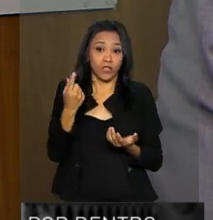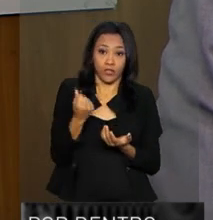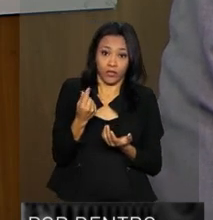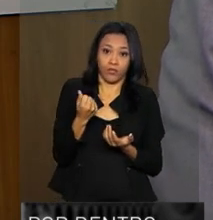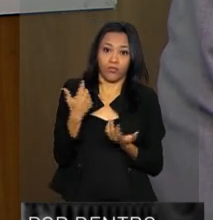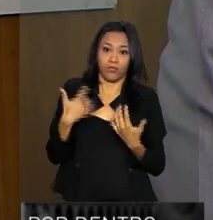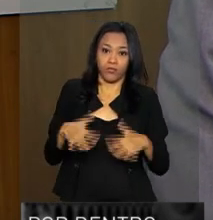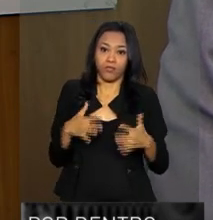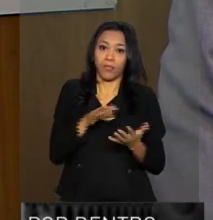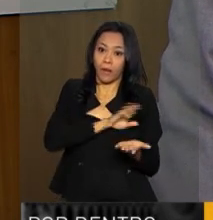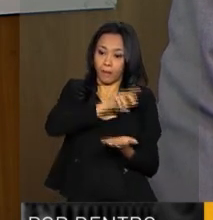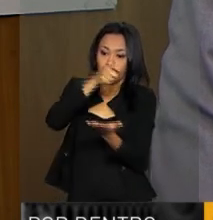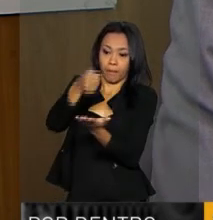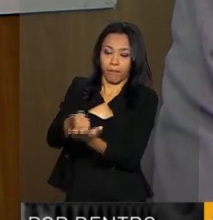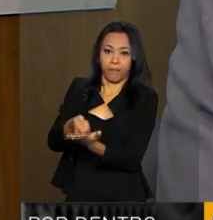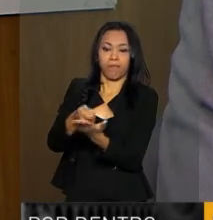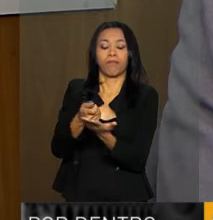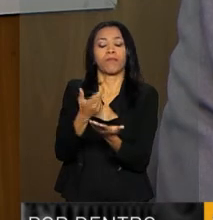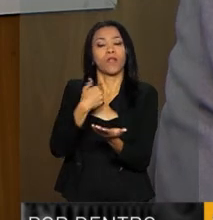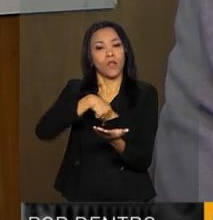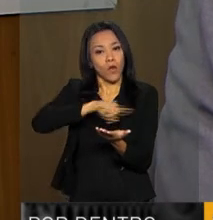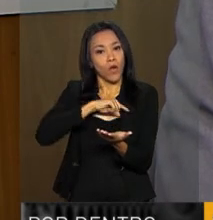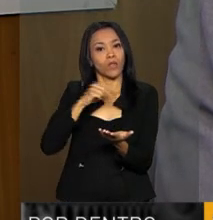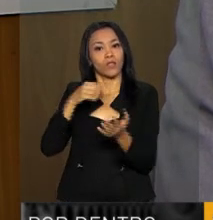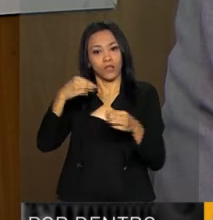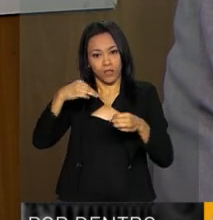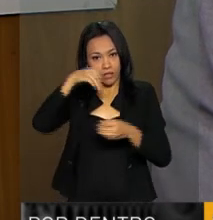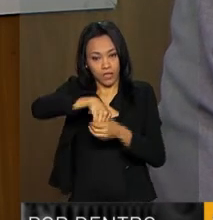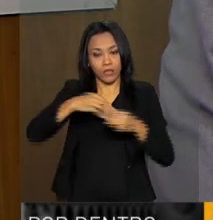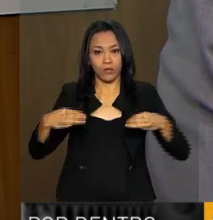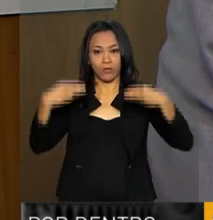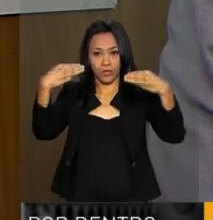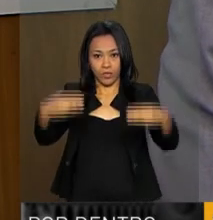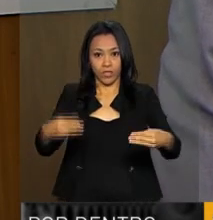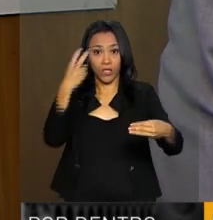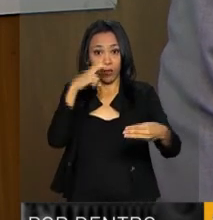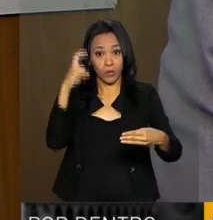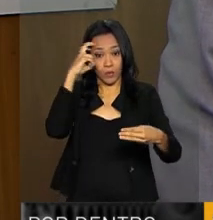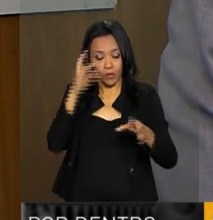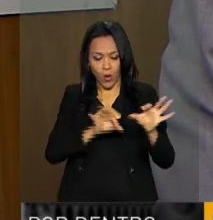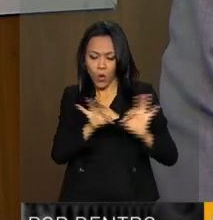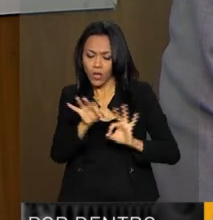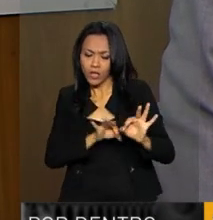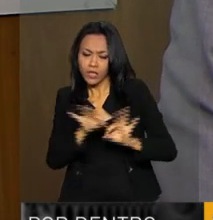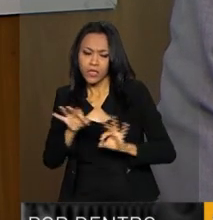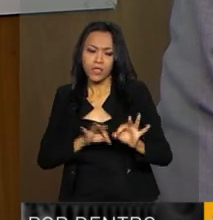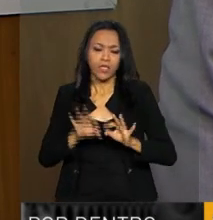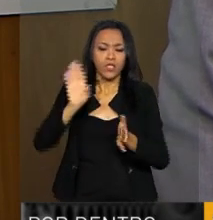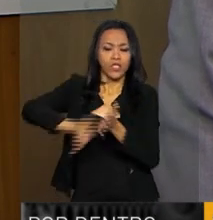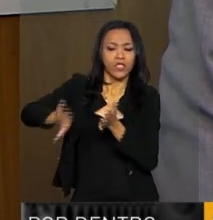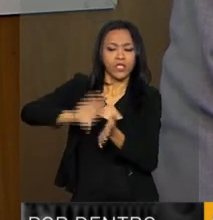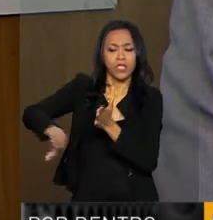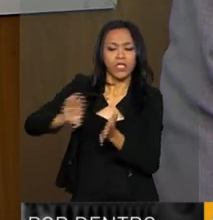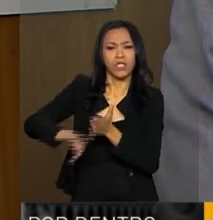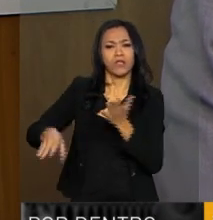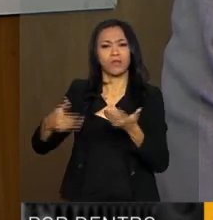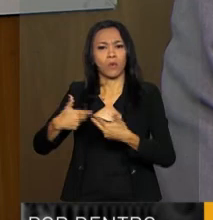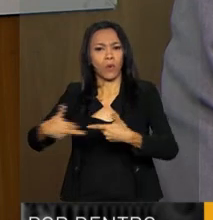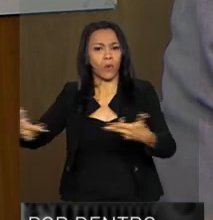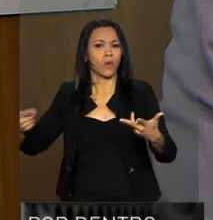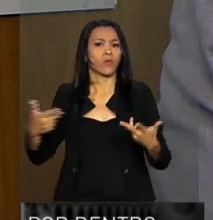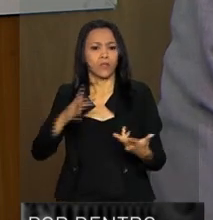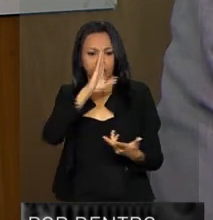nós também procuramos fazer o nosso dever de casa no ministério da cultura enxugando despesas priorizando